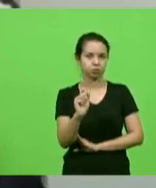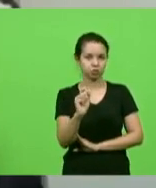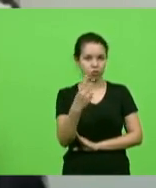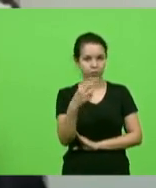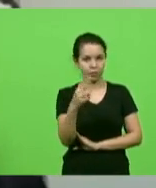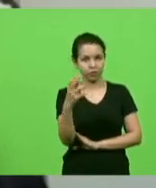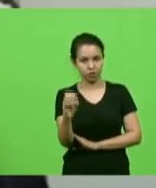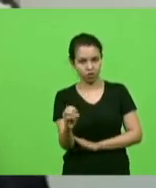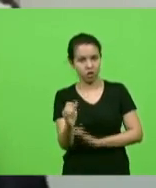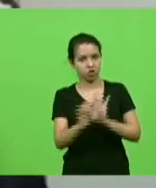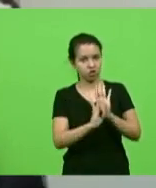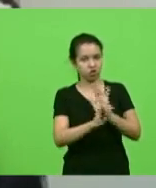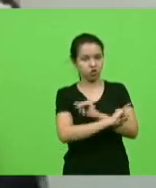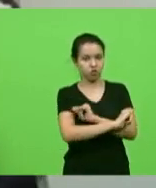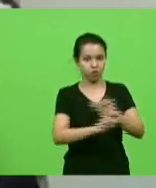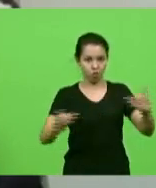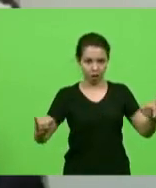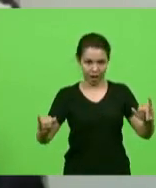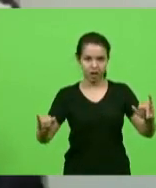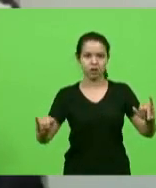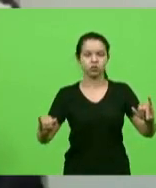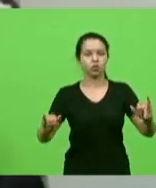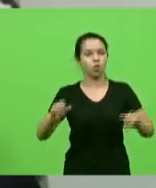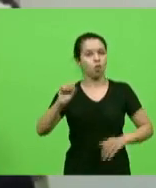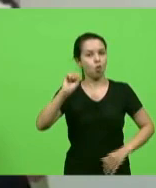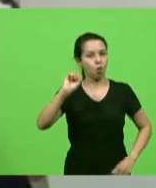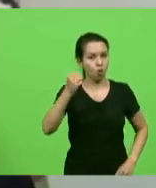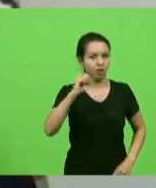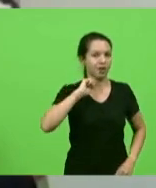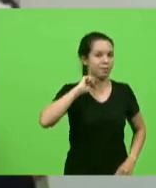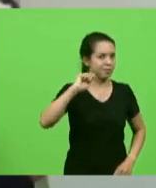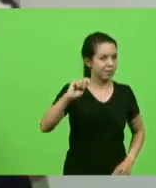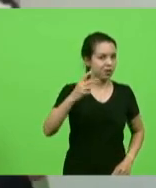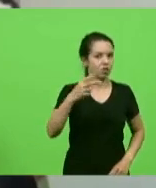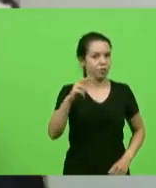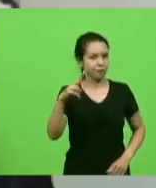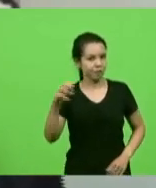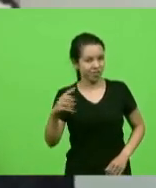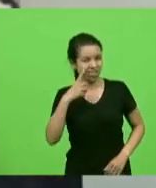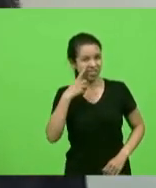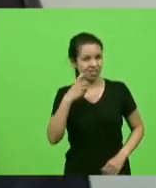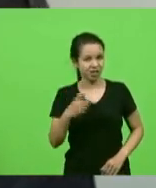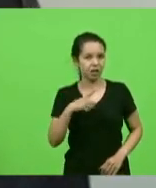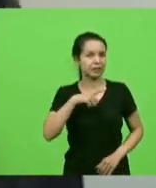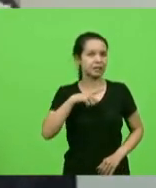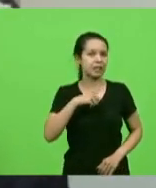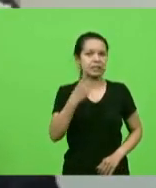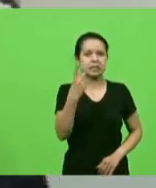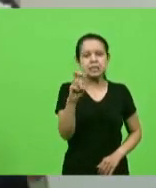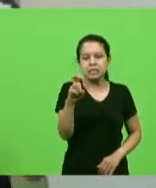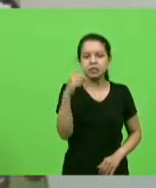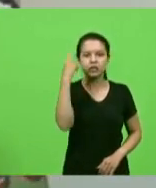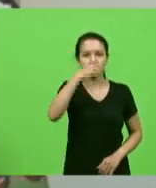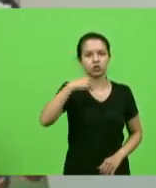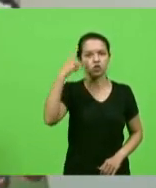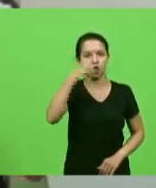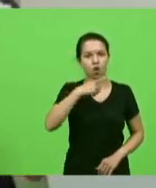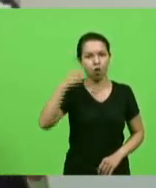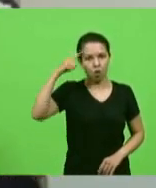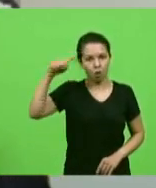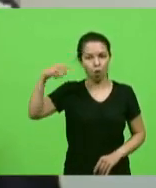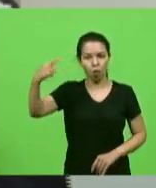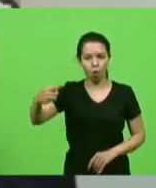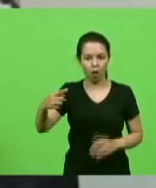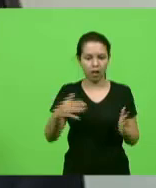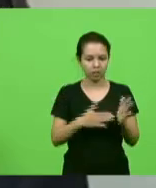ponderam acreditao foi divulgado em oito de abril de 2020 os interessados possuíam apenas 15 horas no